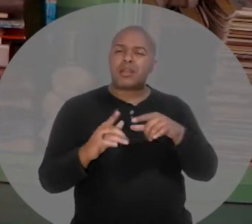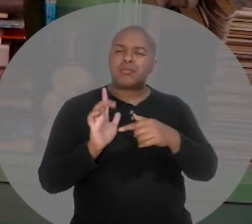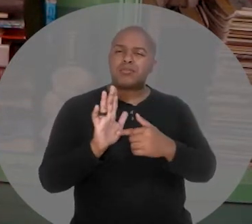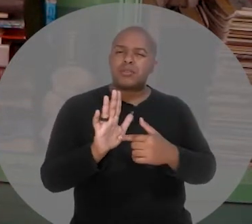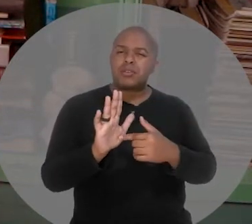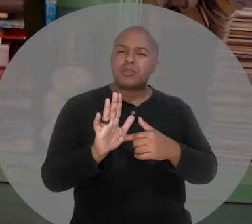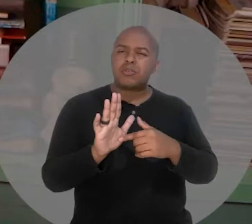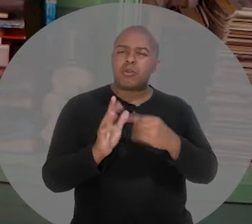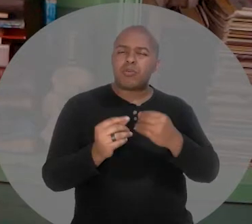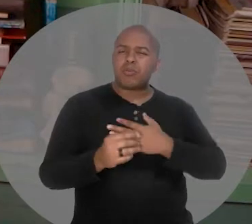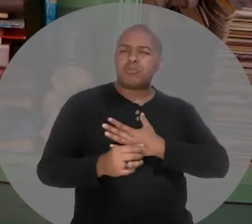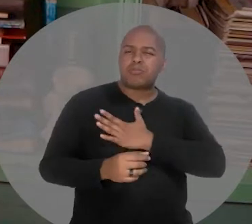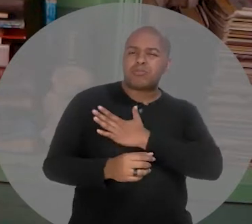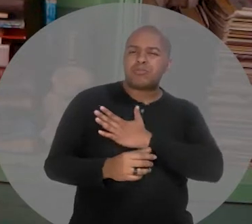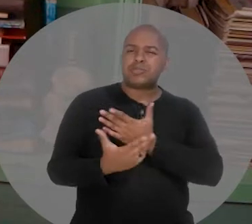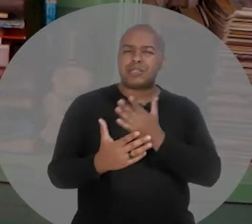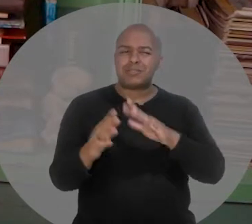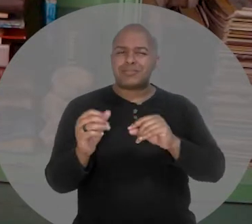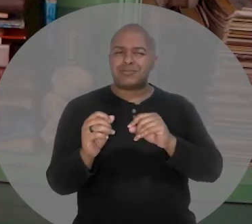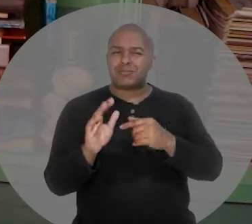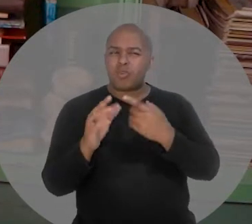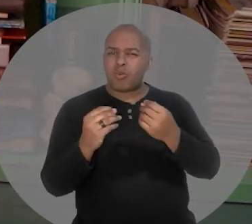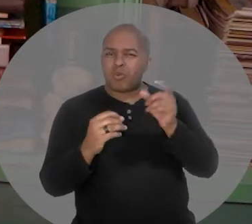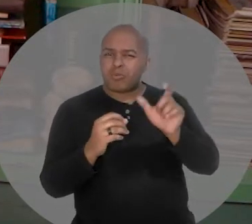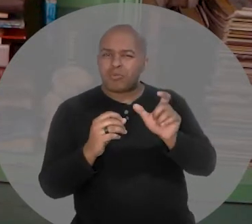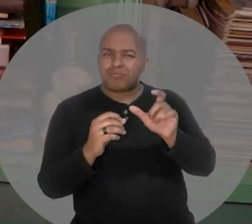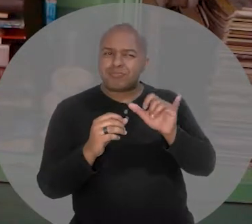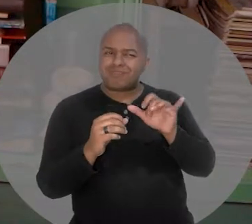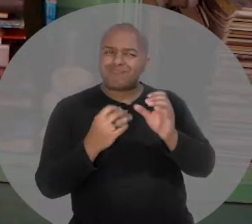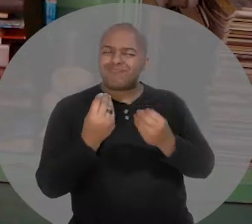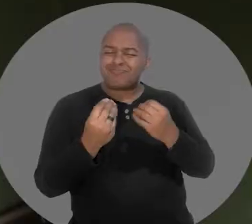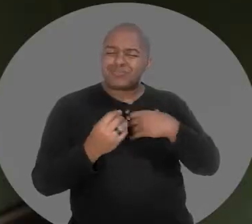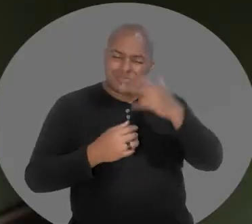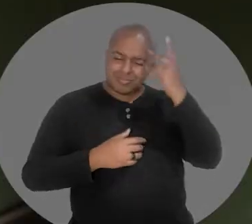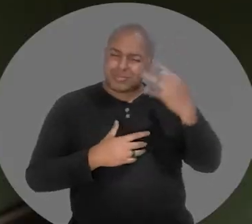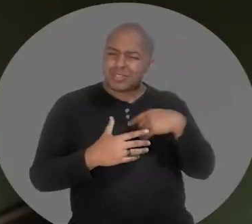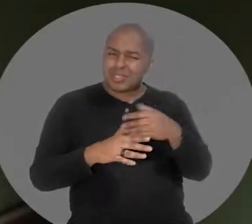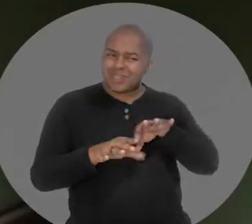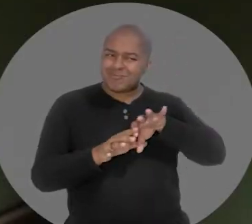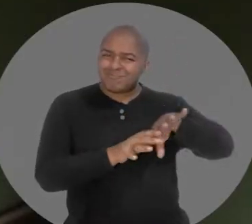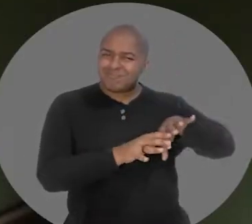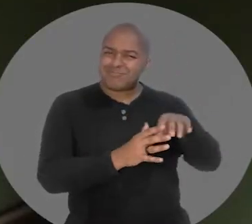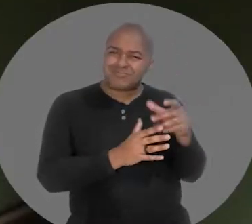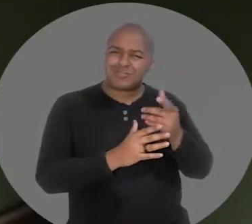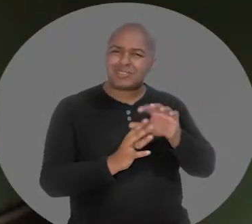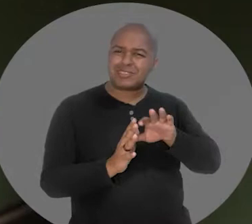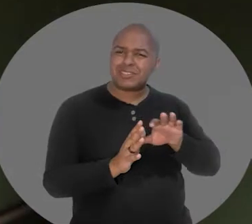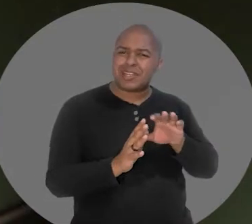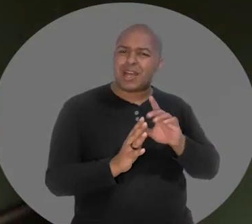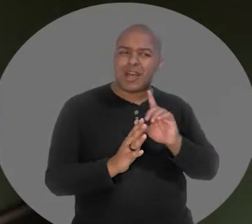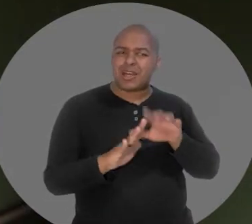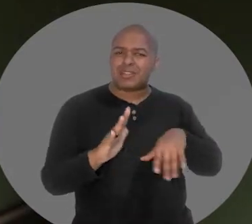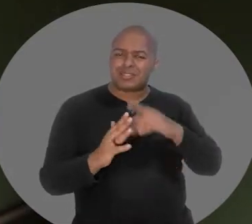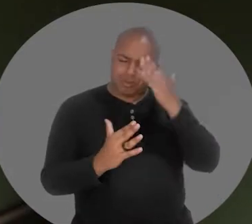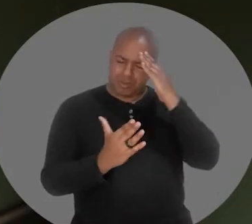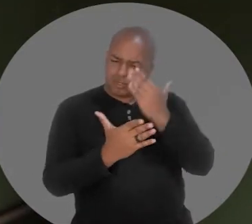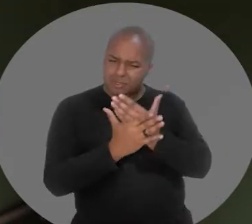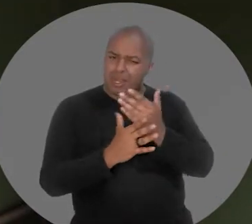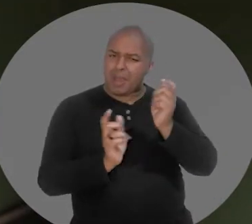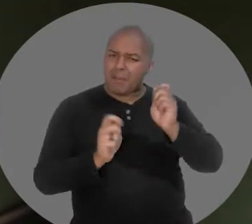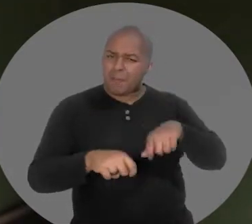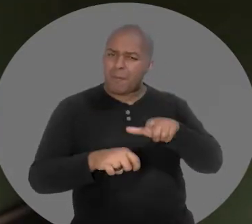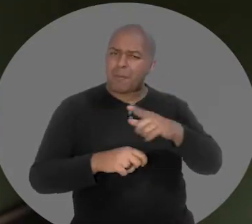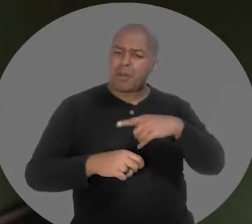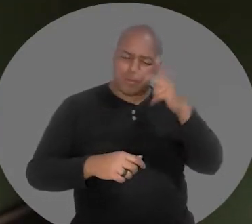que denunciava o preconceito, denunciava o estigma, né? A exclusão, a não crença